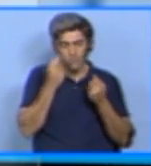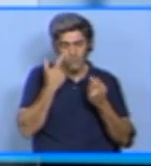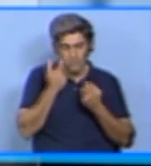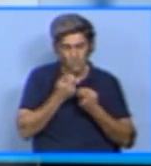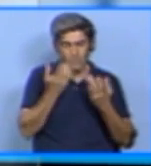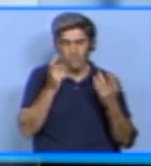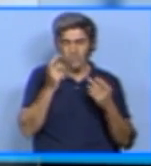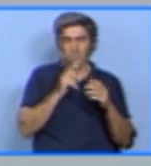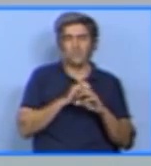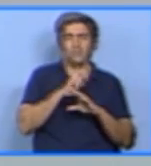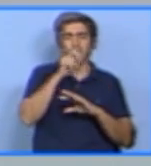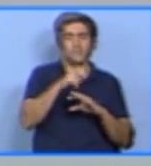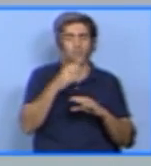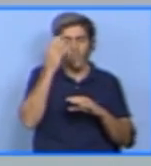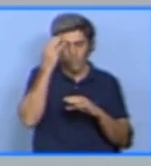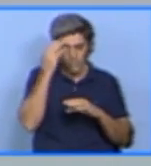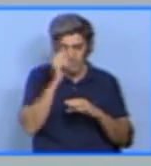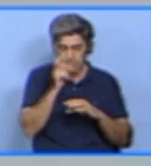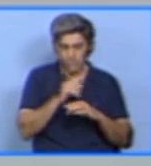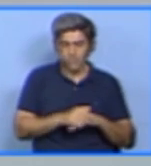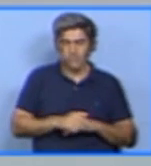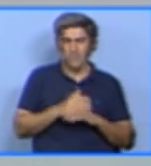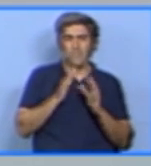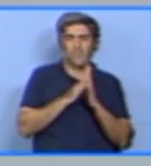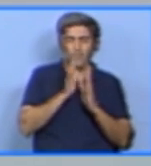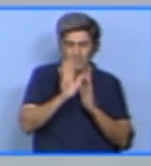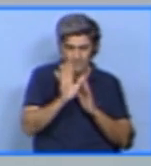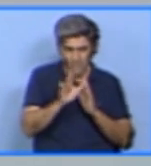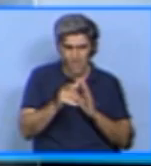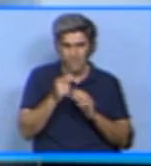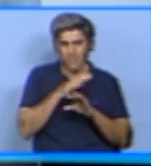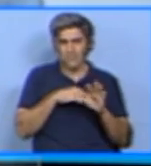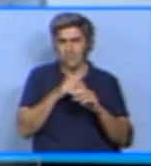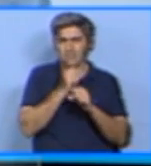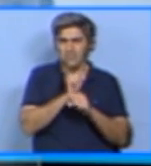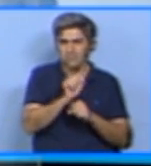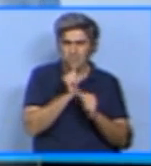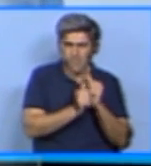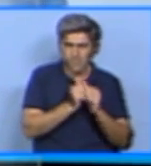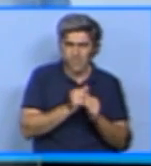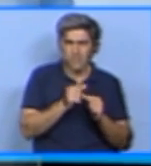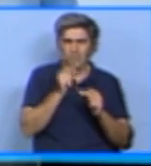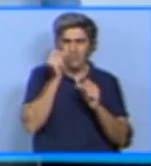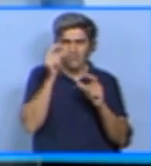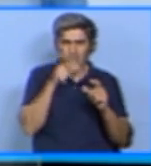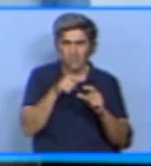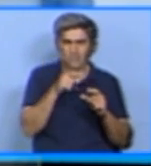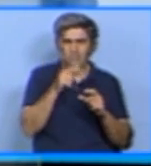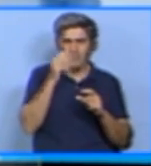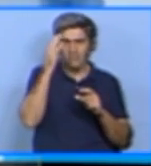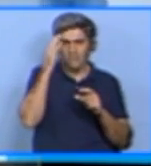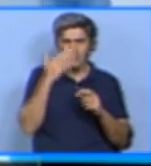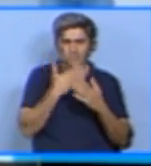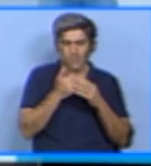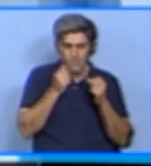coisas passando por cima da consciência. Mas Deus estava lá a fazer o seu papel, de alertar as consciências e a dar